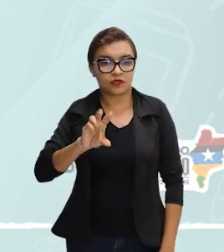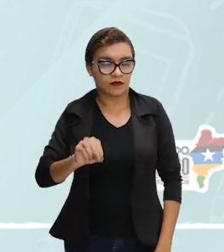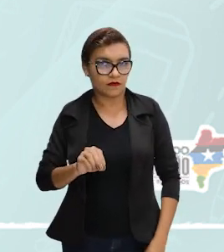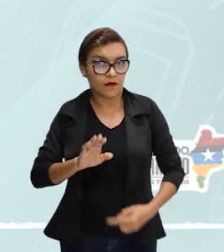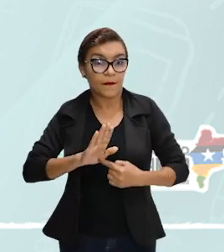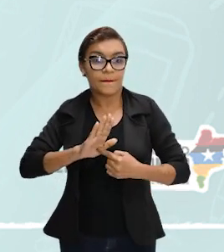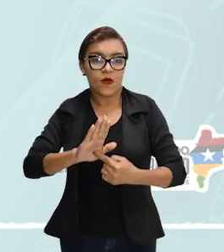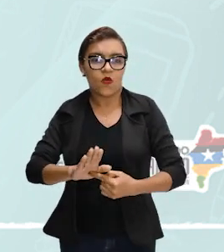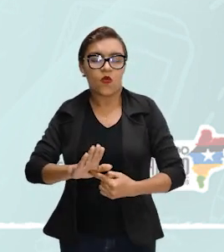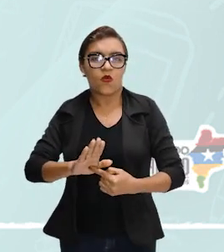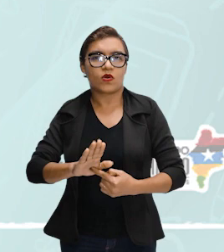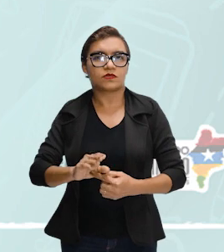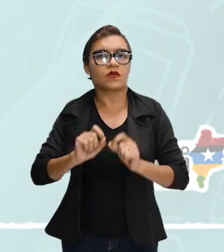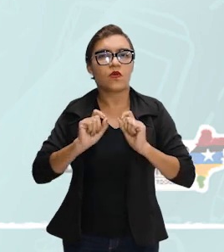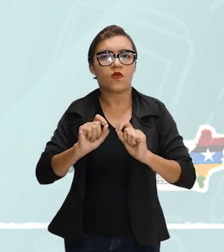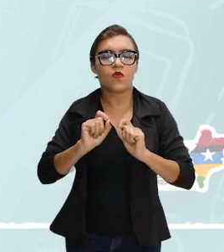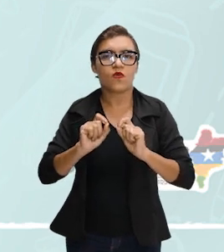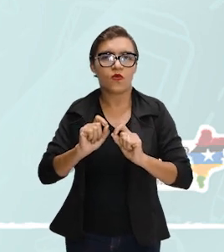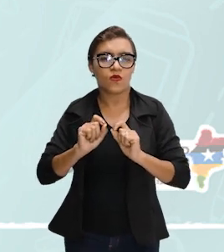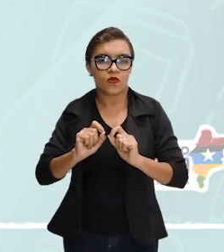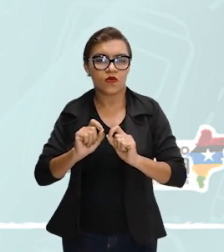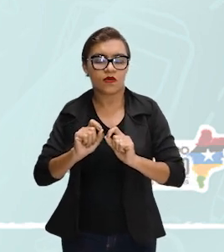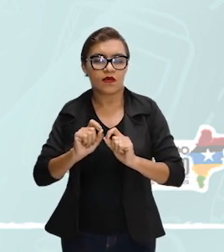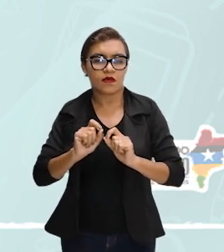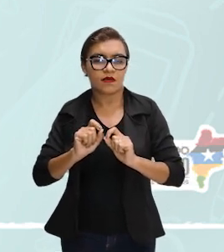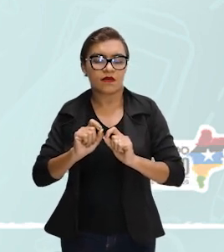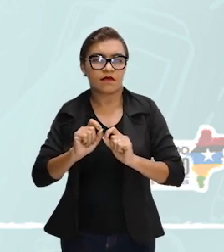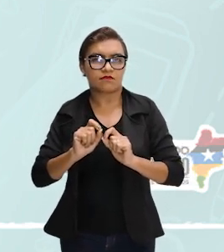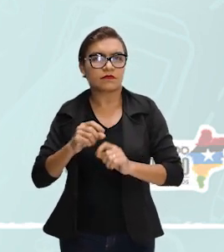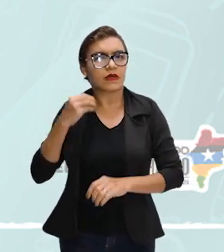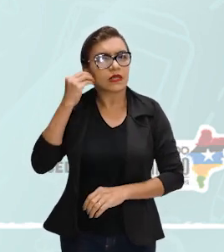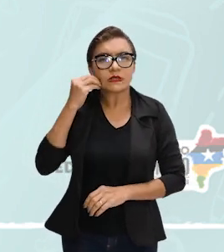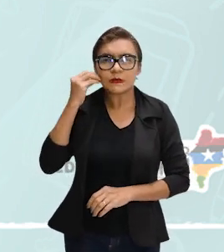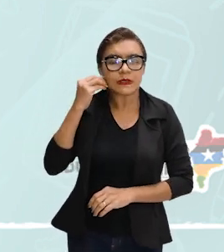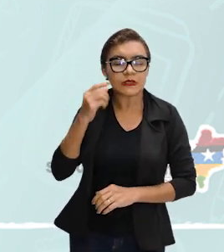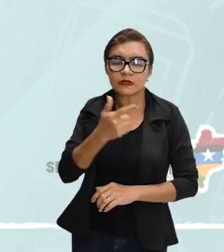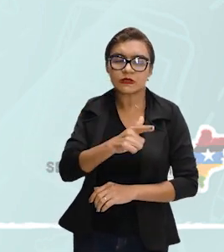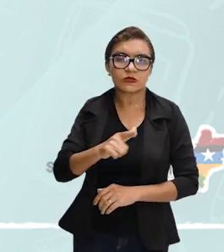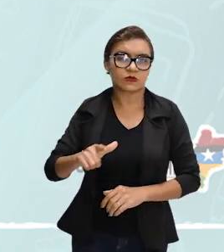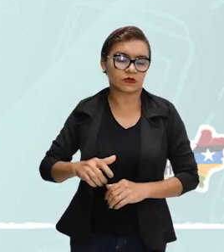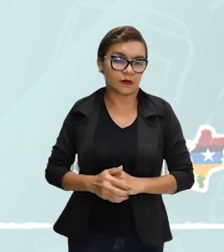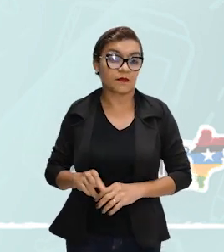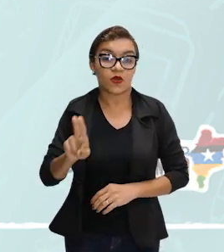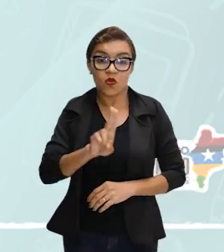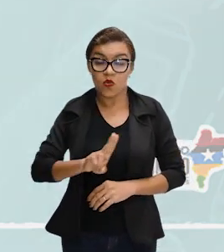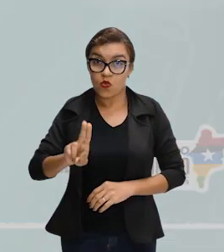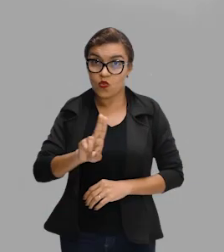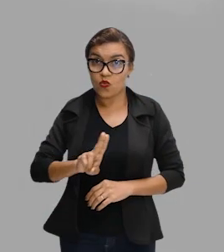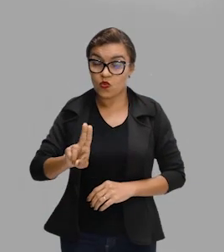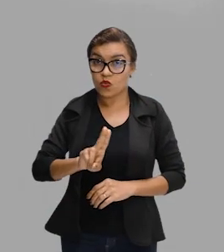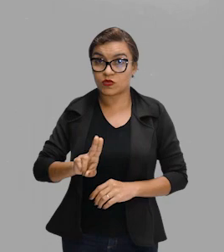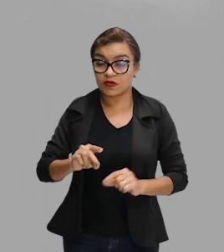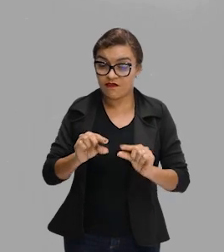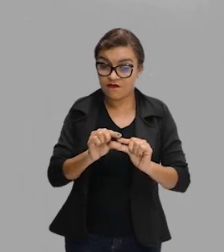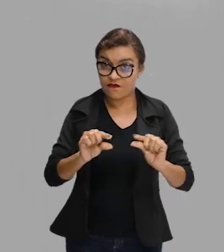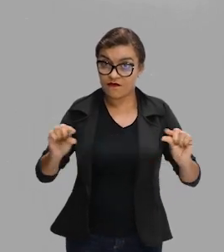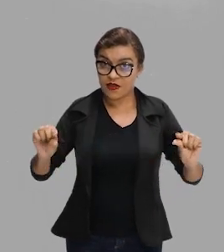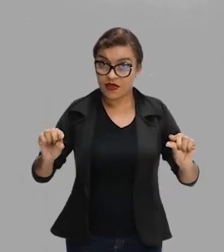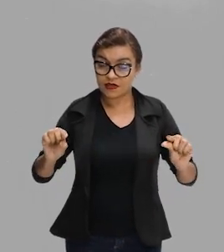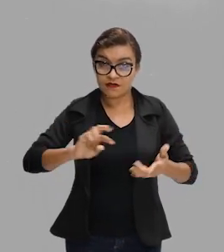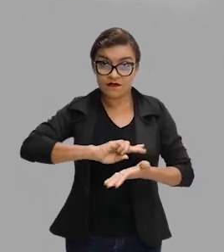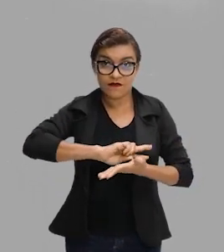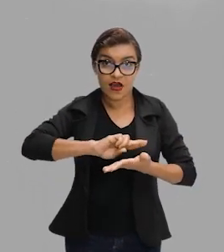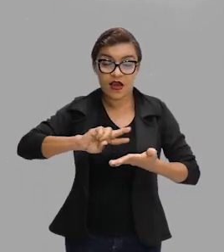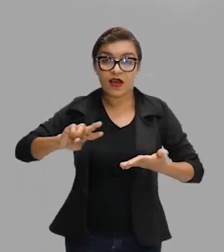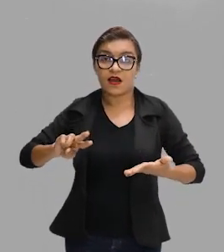virtual, inespecífica, não verificada e não experimentada. Se utiliza, además, em muitas